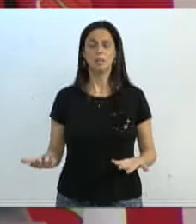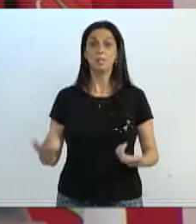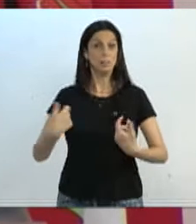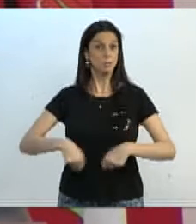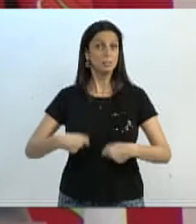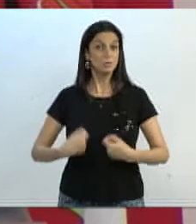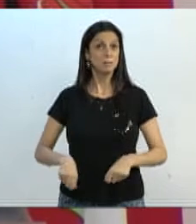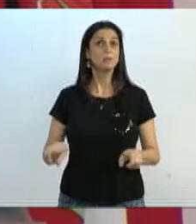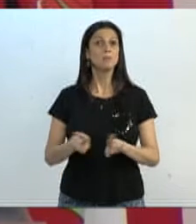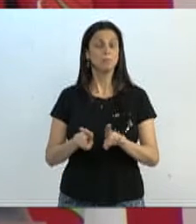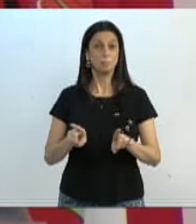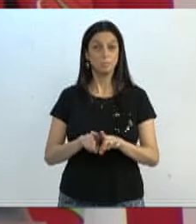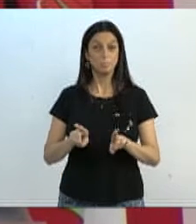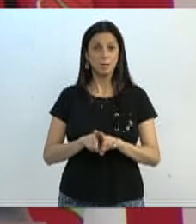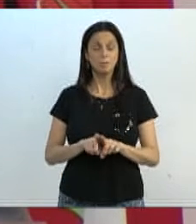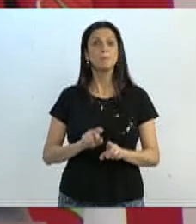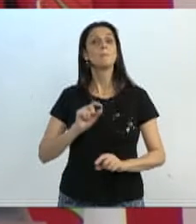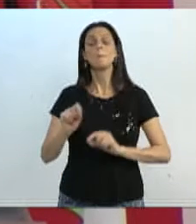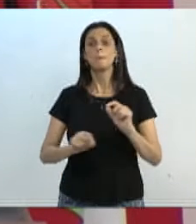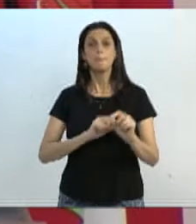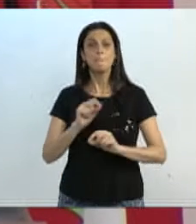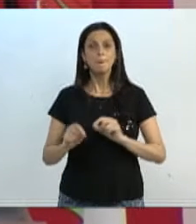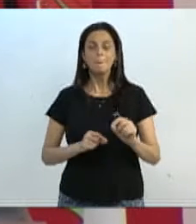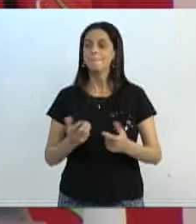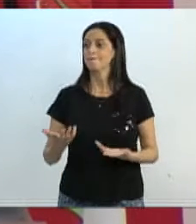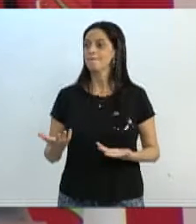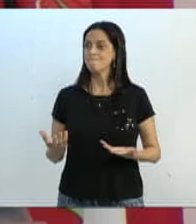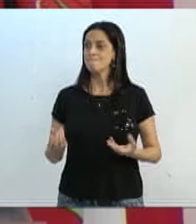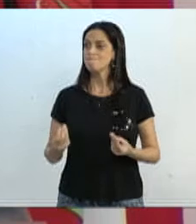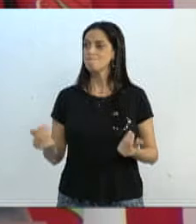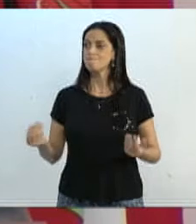ser sustentável. Então, e abraçar talvez